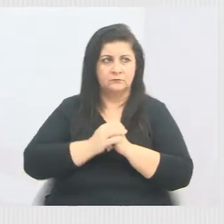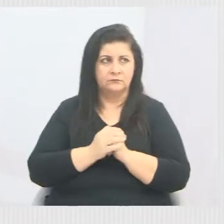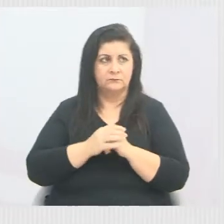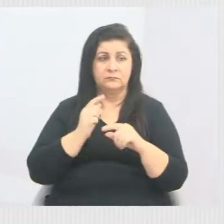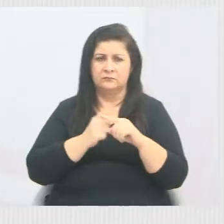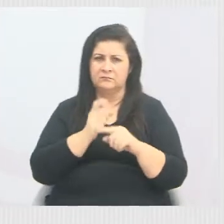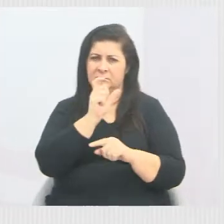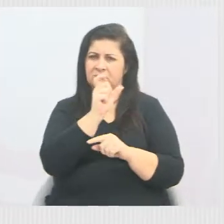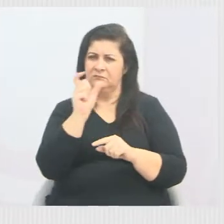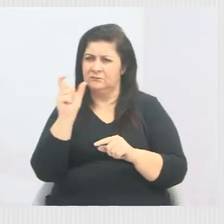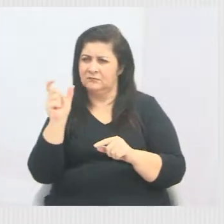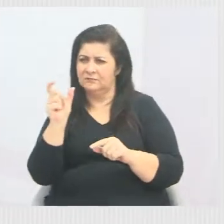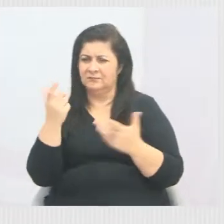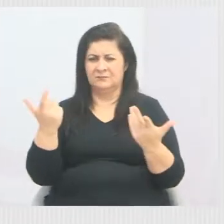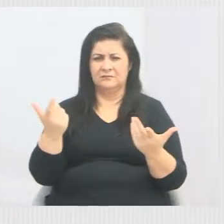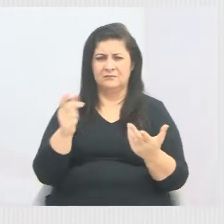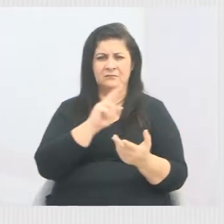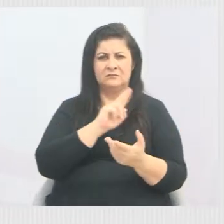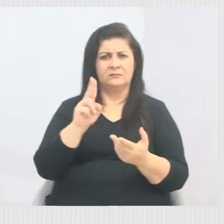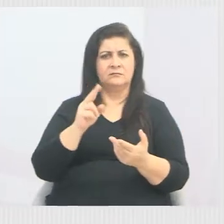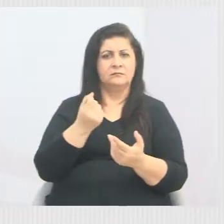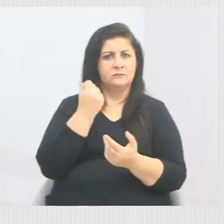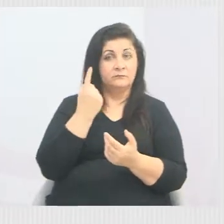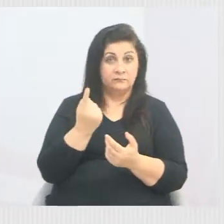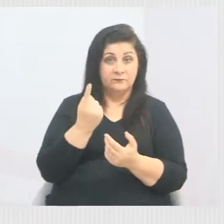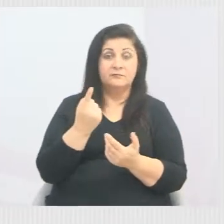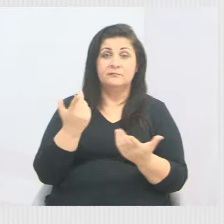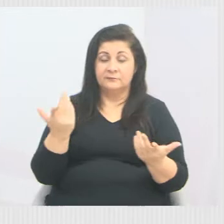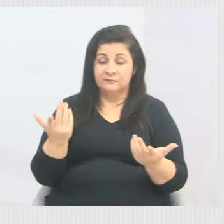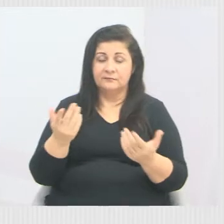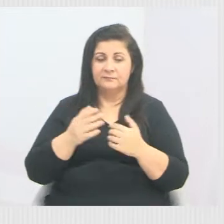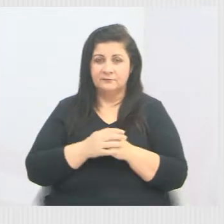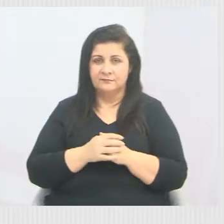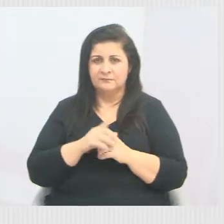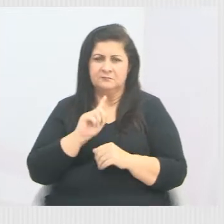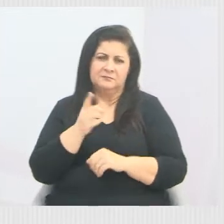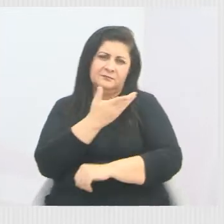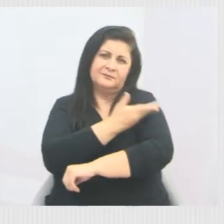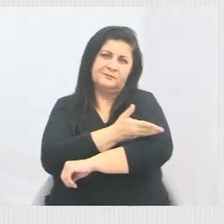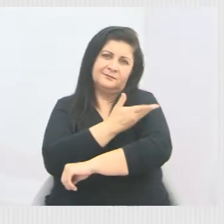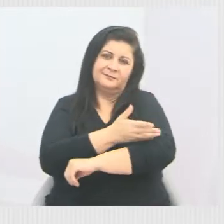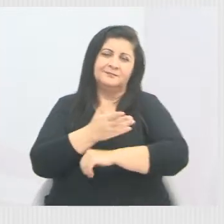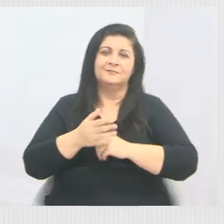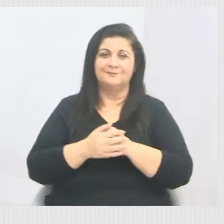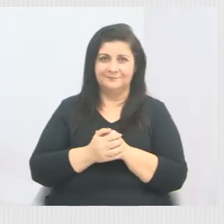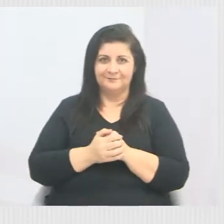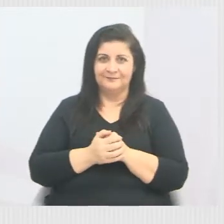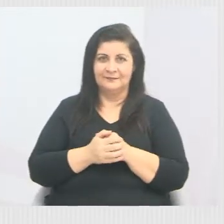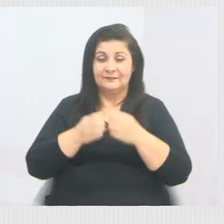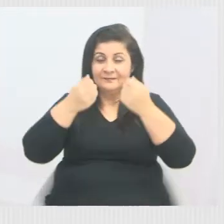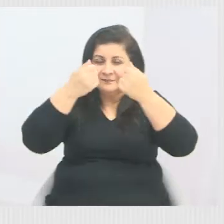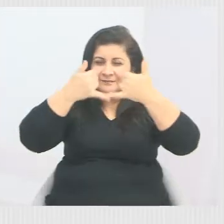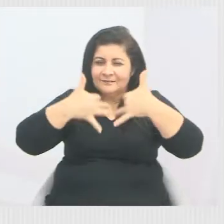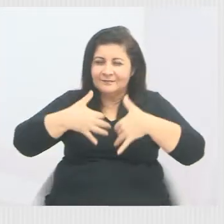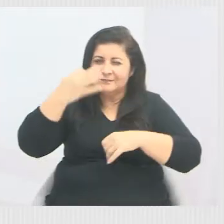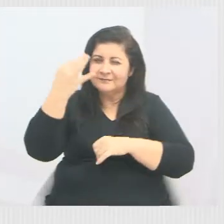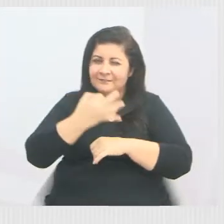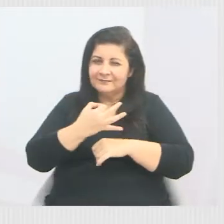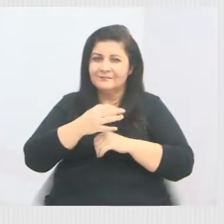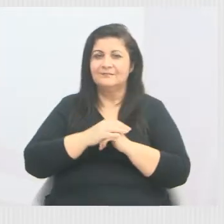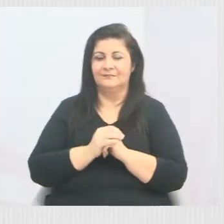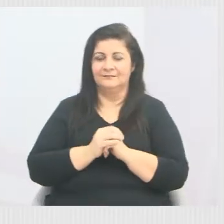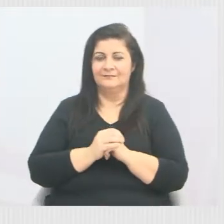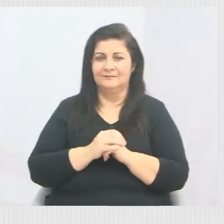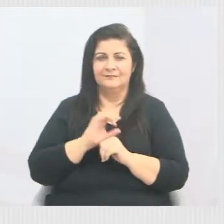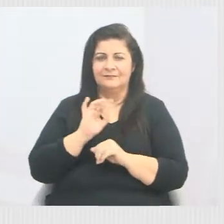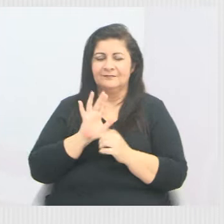essas palavras, resultado primário, é uma nomenclatura um pouco estranha para algumas pessoas, talvez, que estejam assistindo. Então, esse slide aqui foi colocado somente